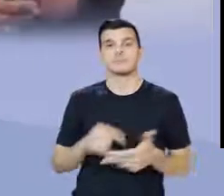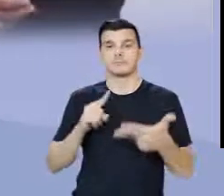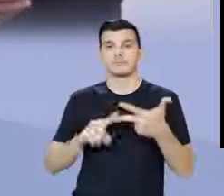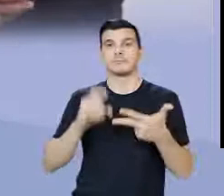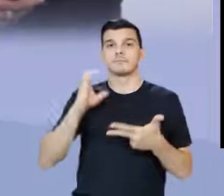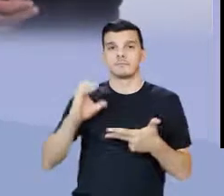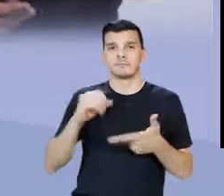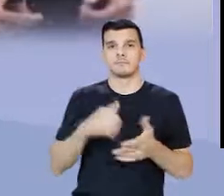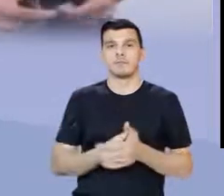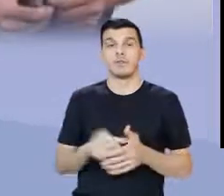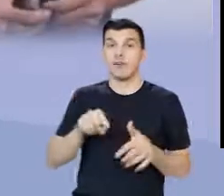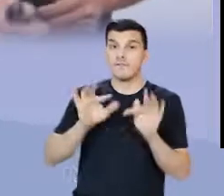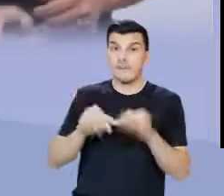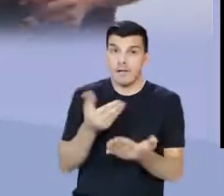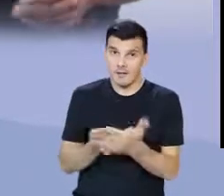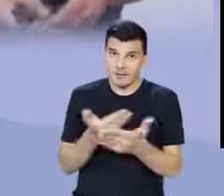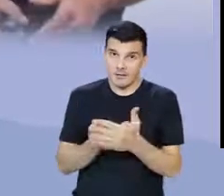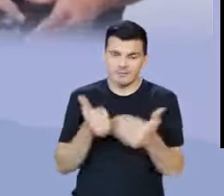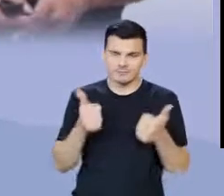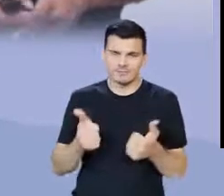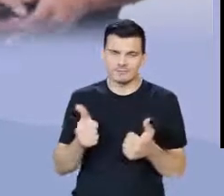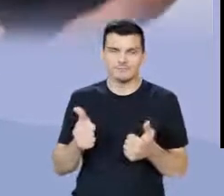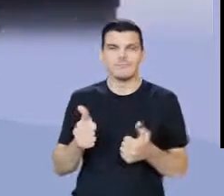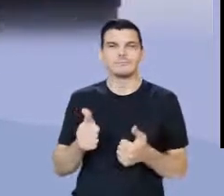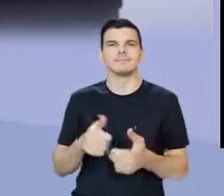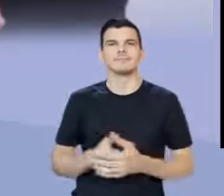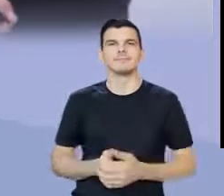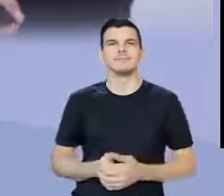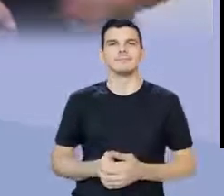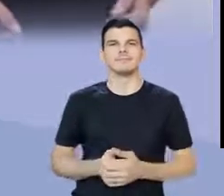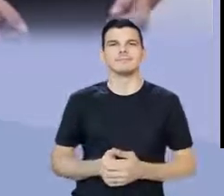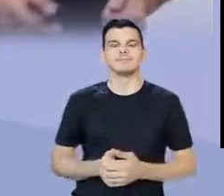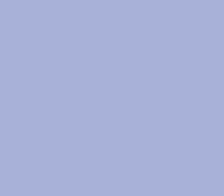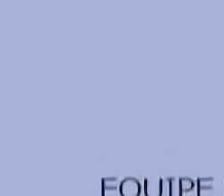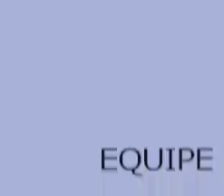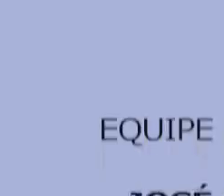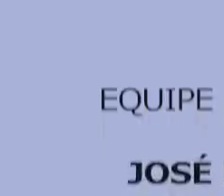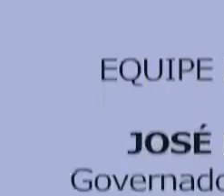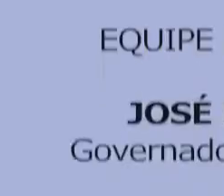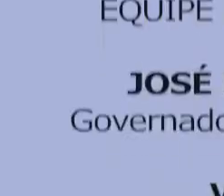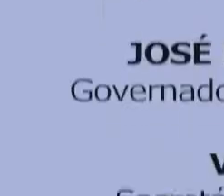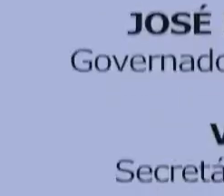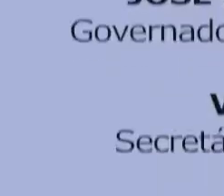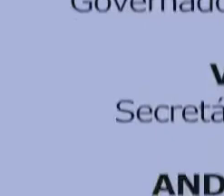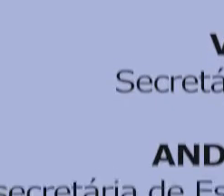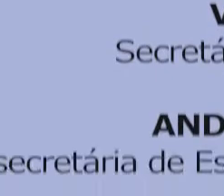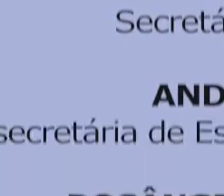bom, meu aluno? Letra C, o gabarito. A gente fica por aqui, então. Valeu!